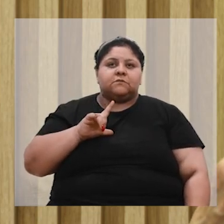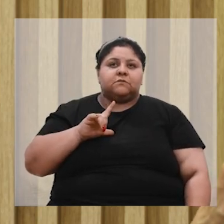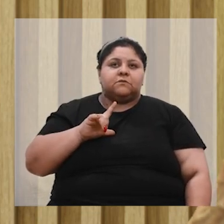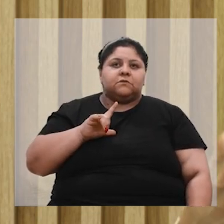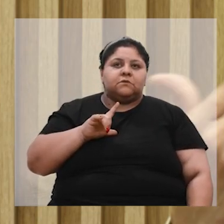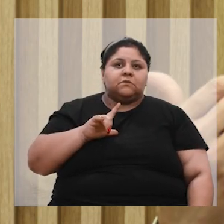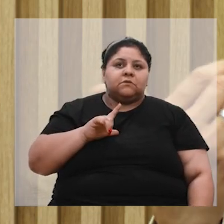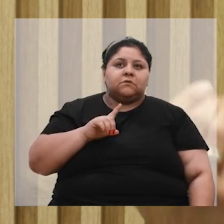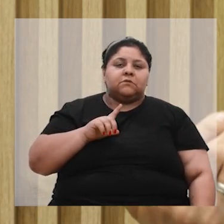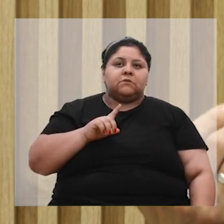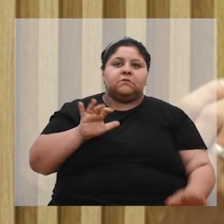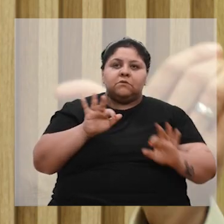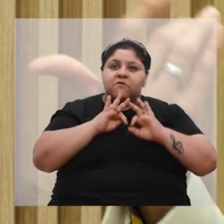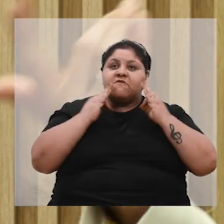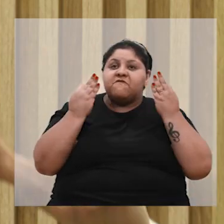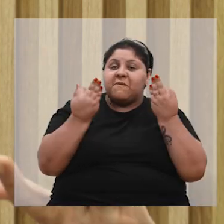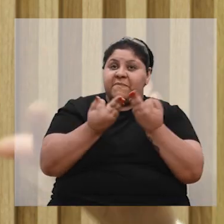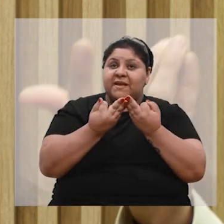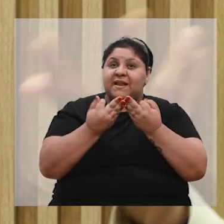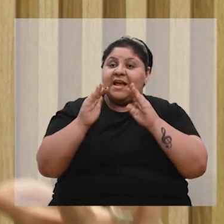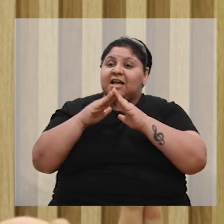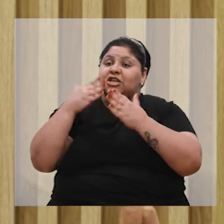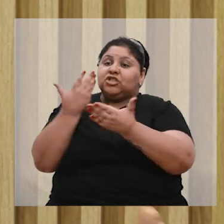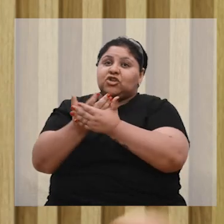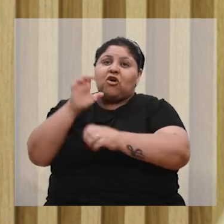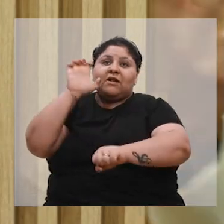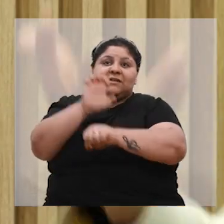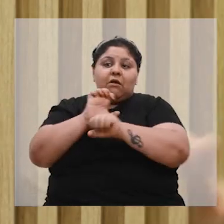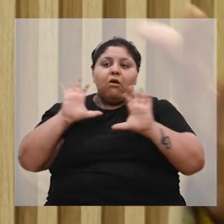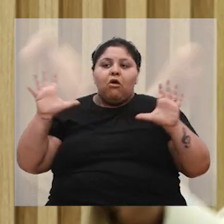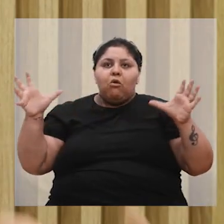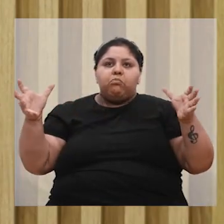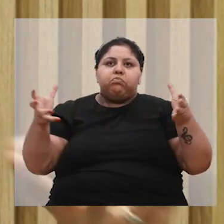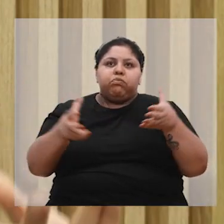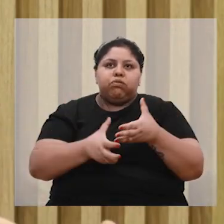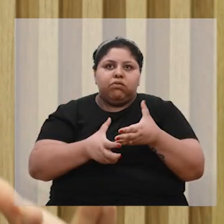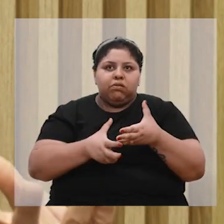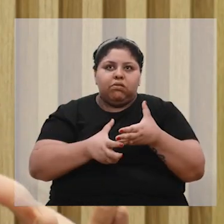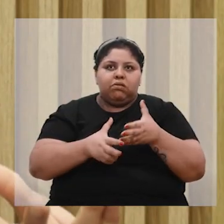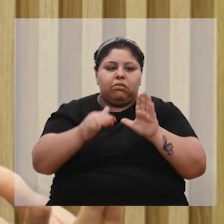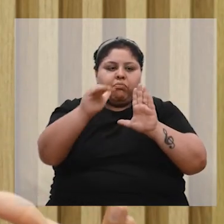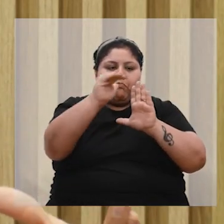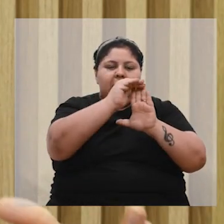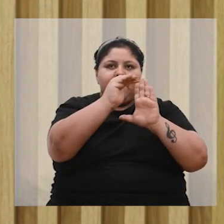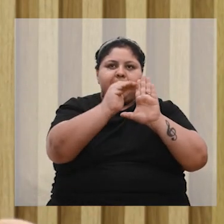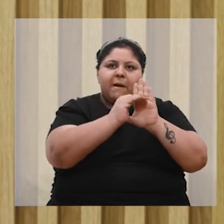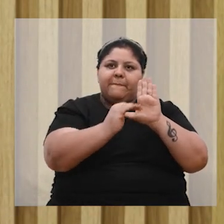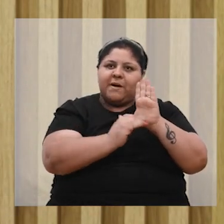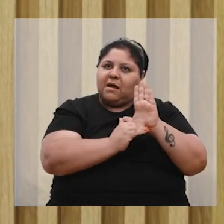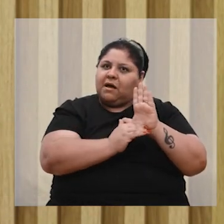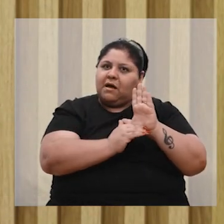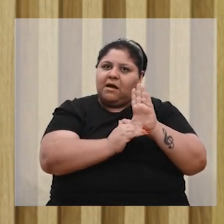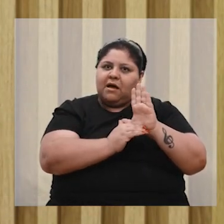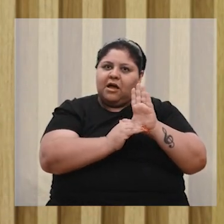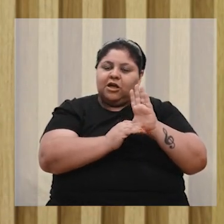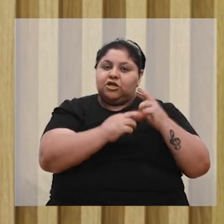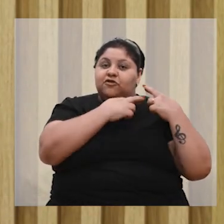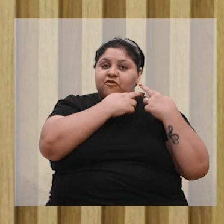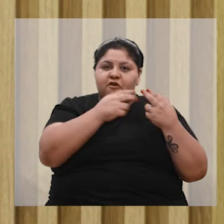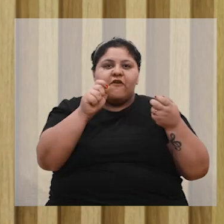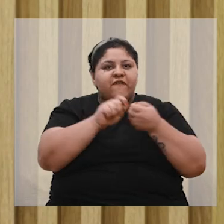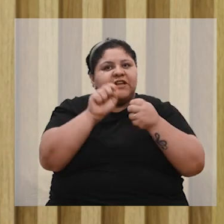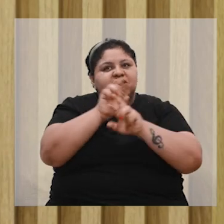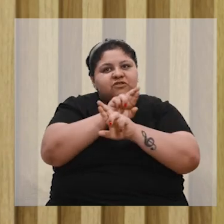tripé, família, escola, Estado. Somos um conjunto de responsabilidades e